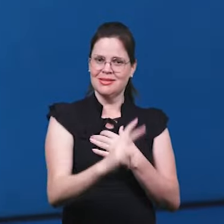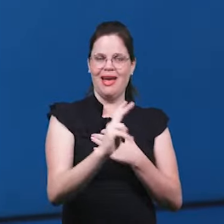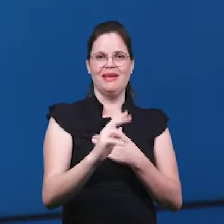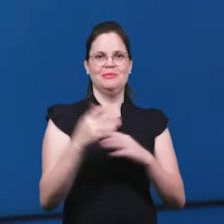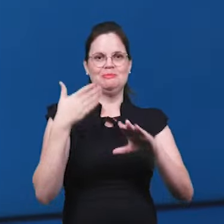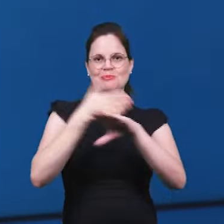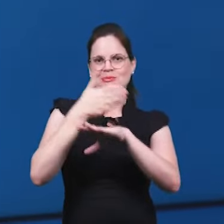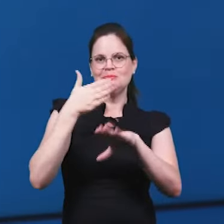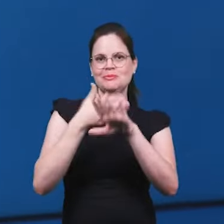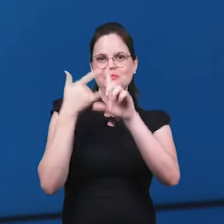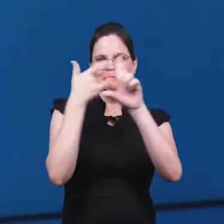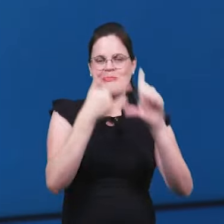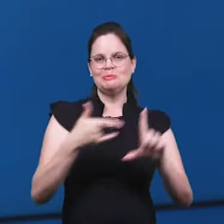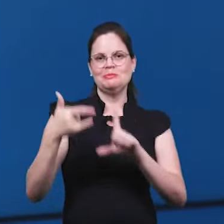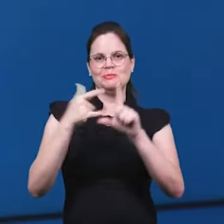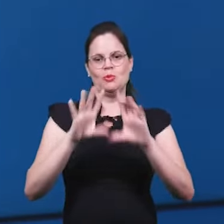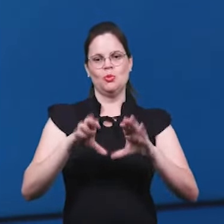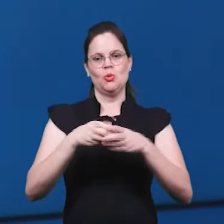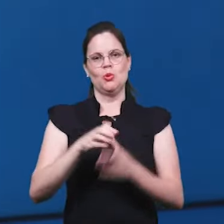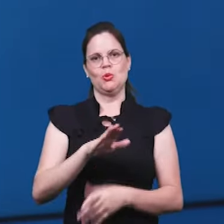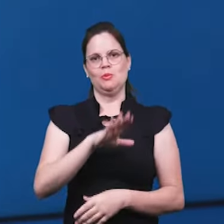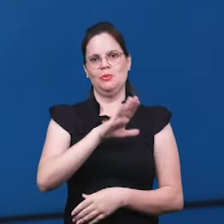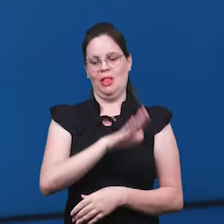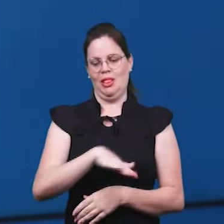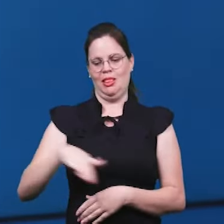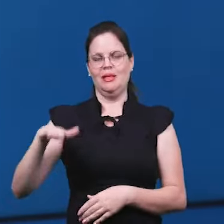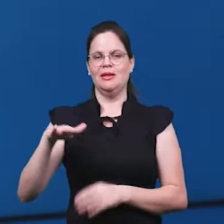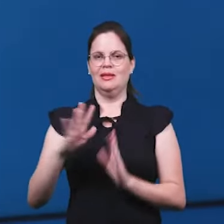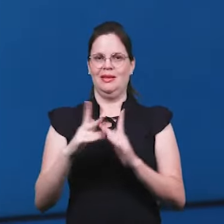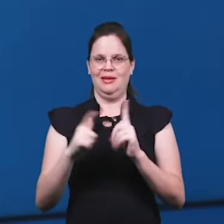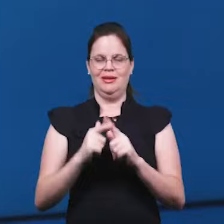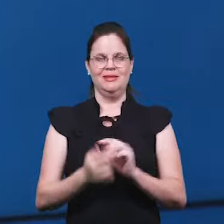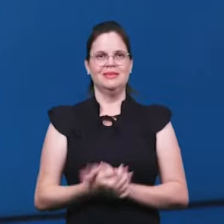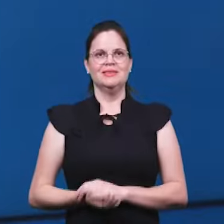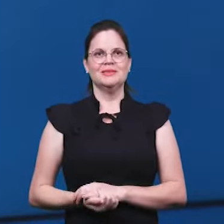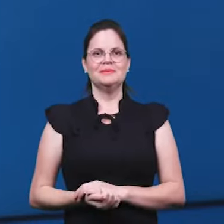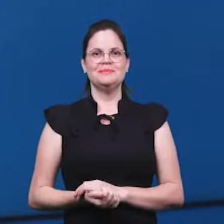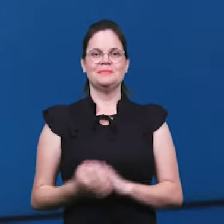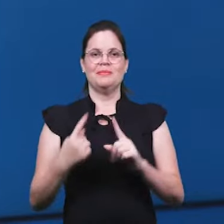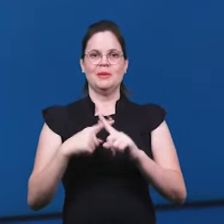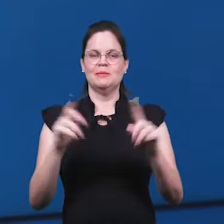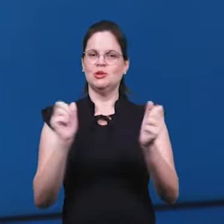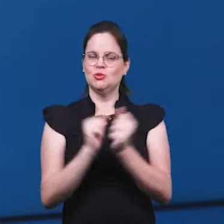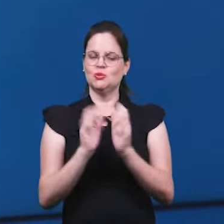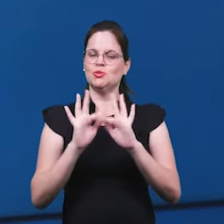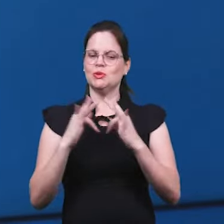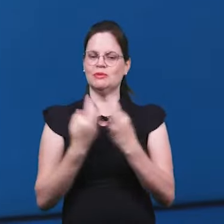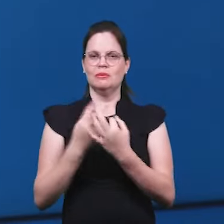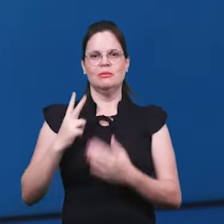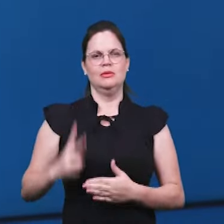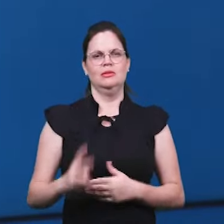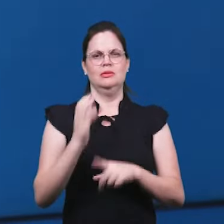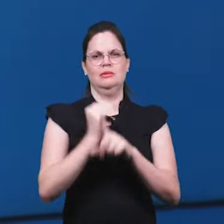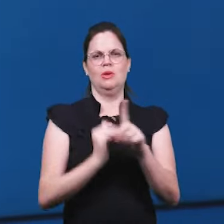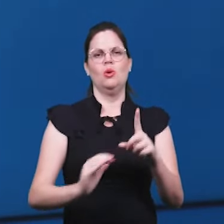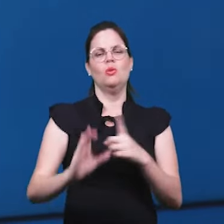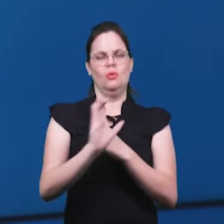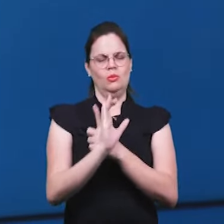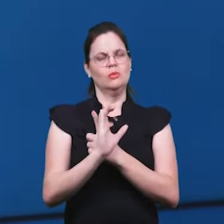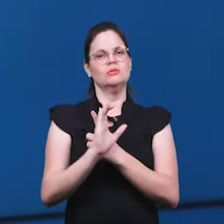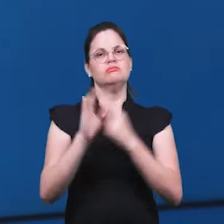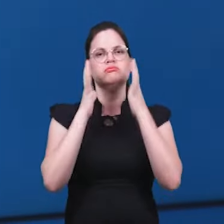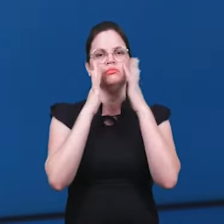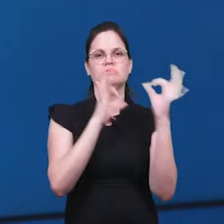ela faz parte, né, da classe ali de intermediário da igreja. Mas ela, com a sua família, participa ali do culto